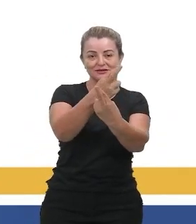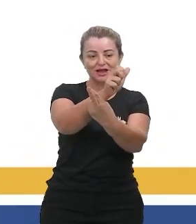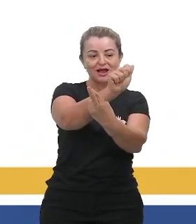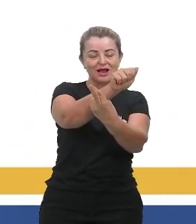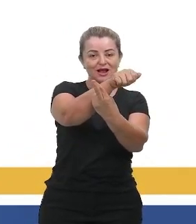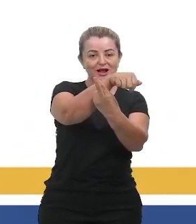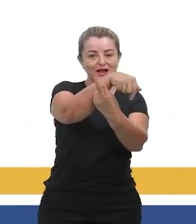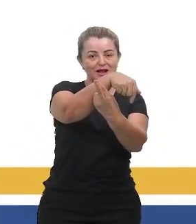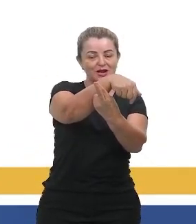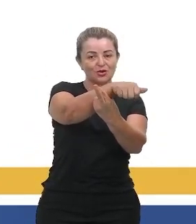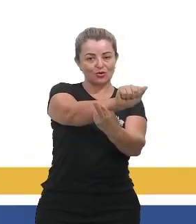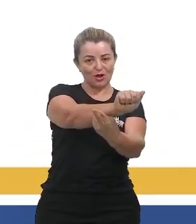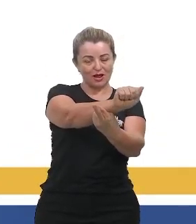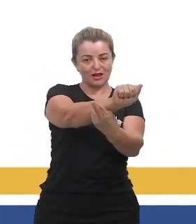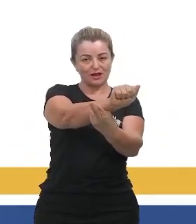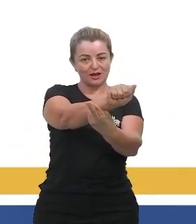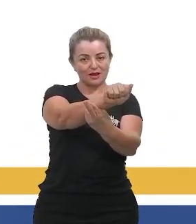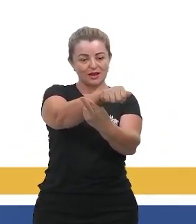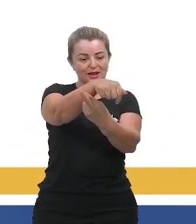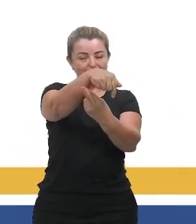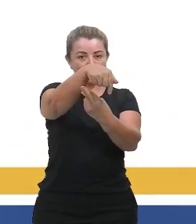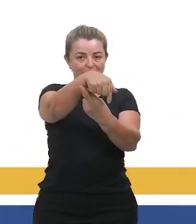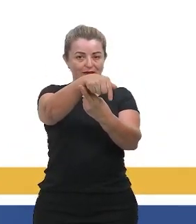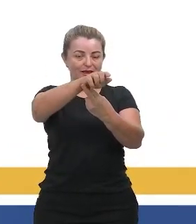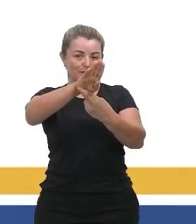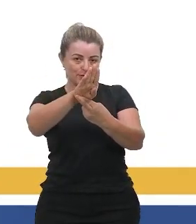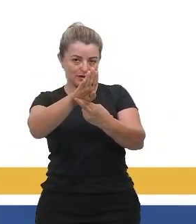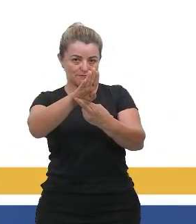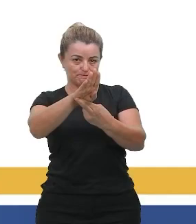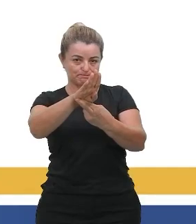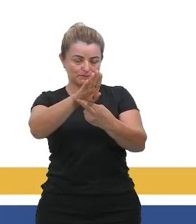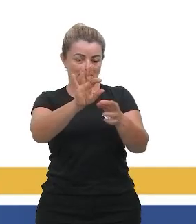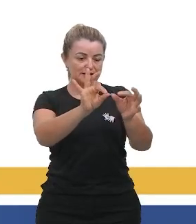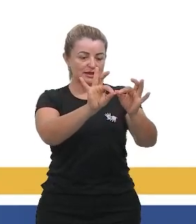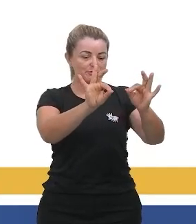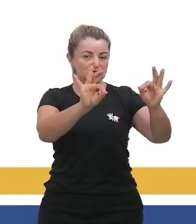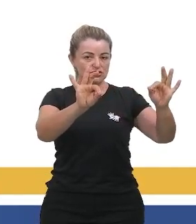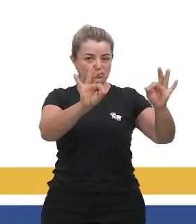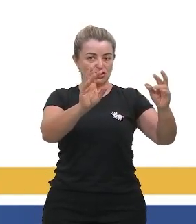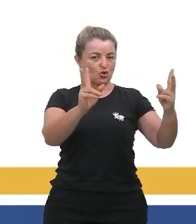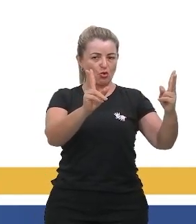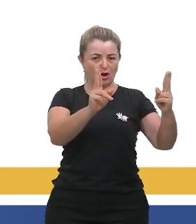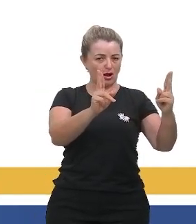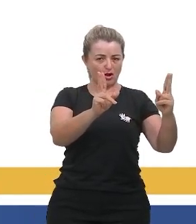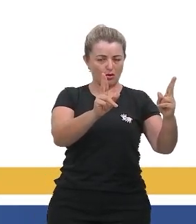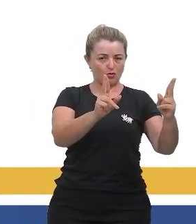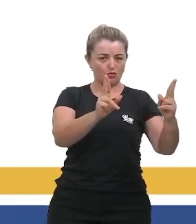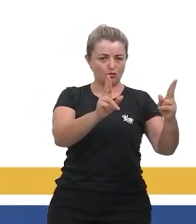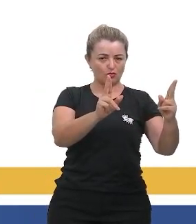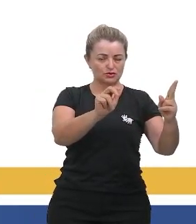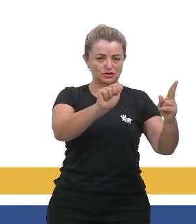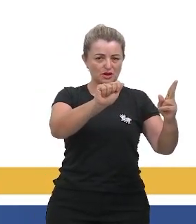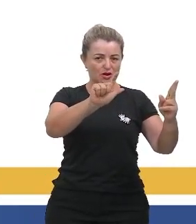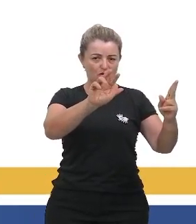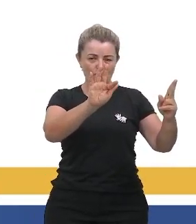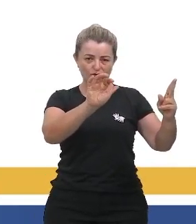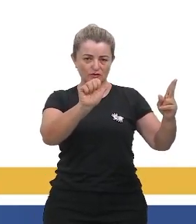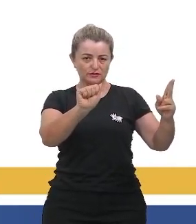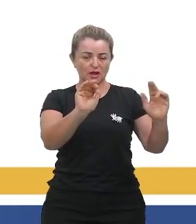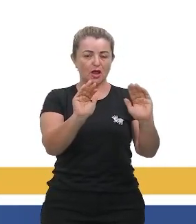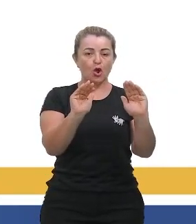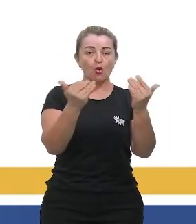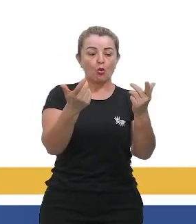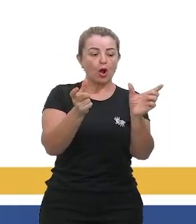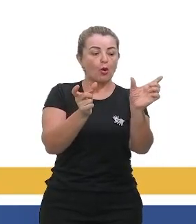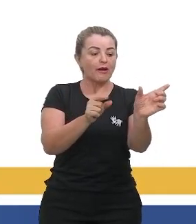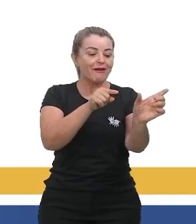ângulo Q em B. Tenha a mesma medida de alfa. Ele quer saber o seguinte, relativamente, o problema. Ele quer saber qual desses